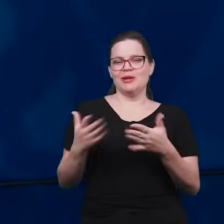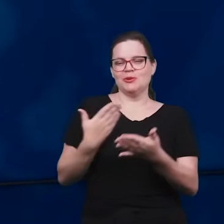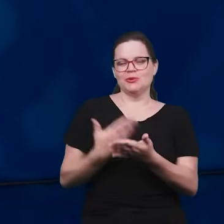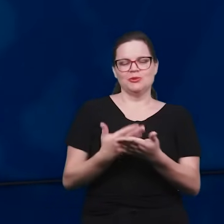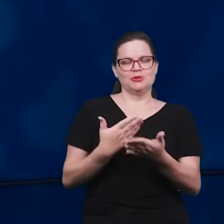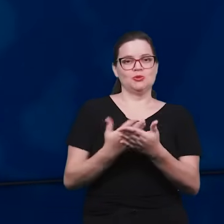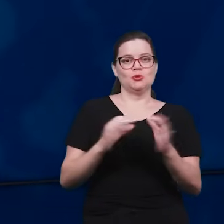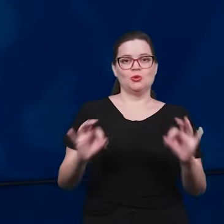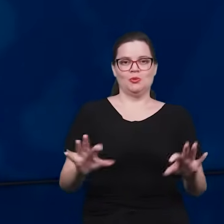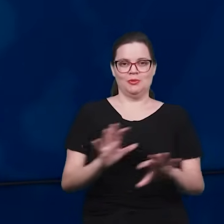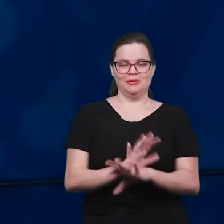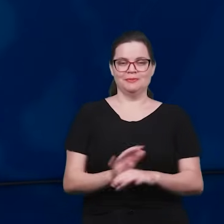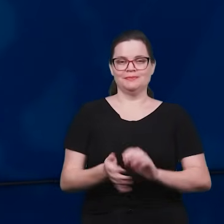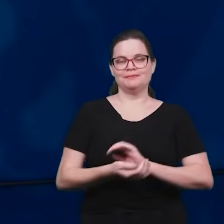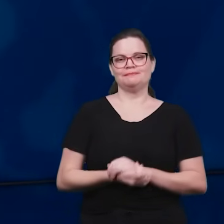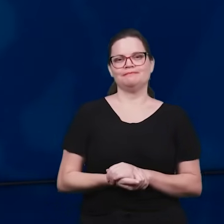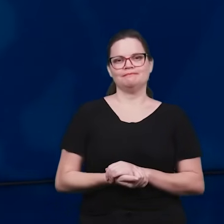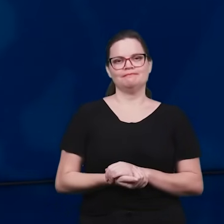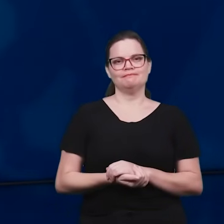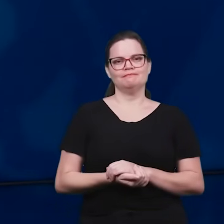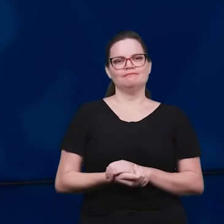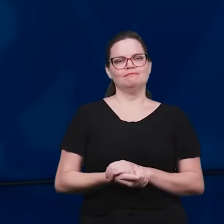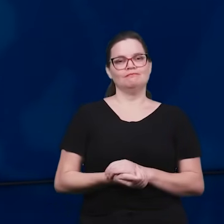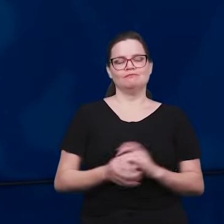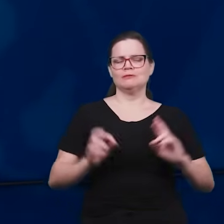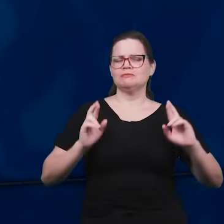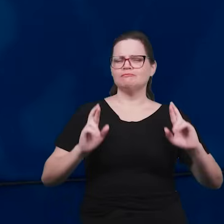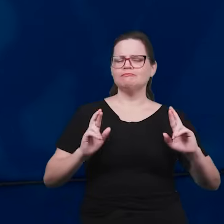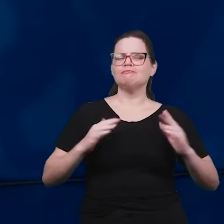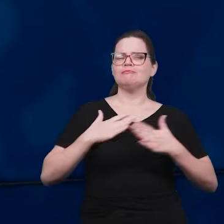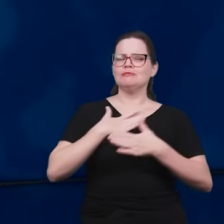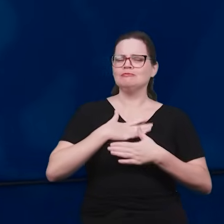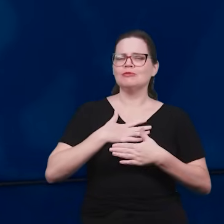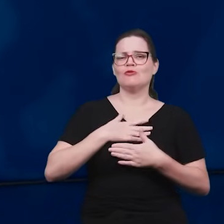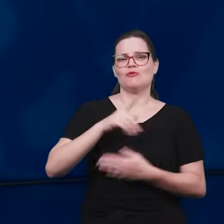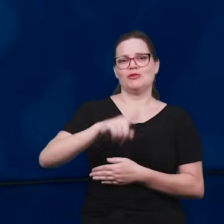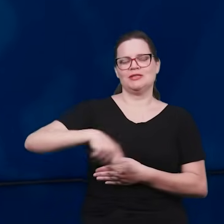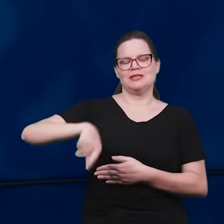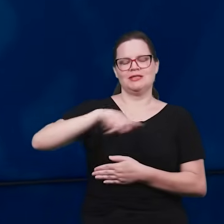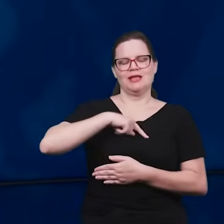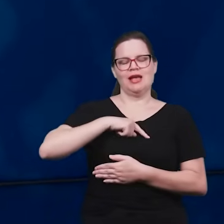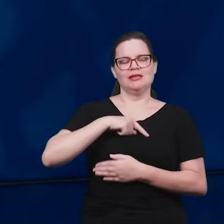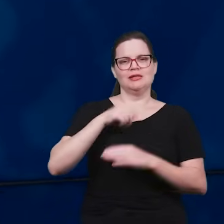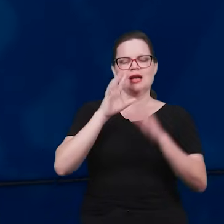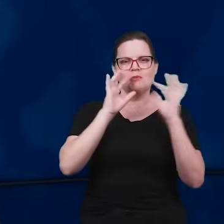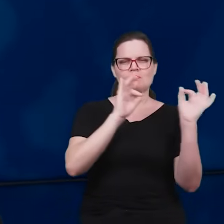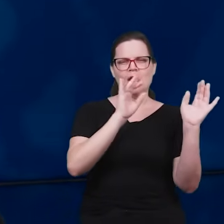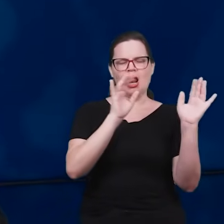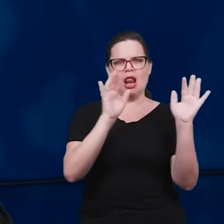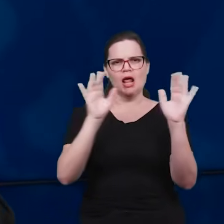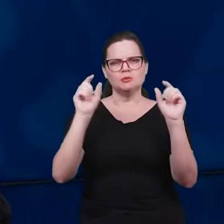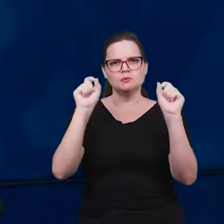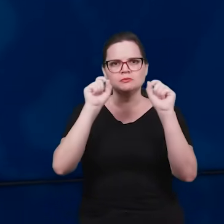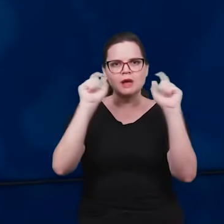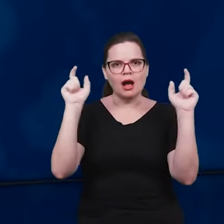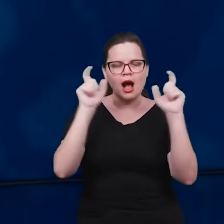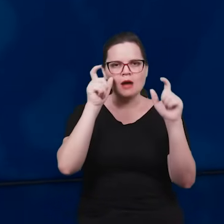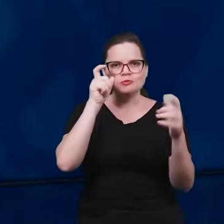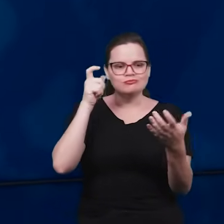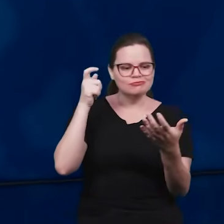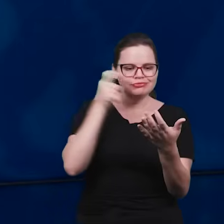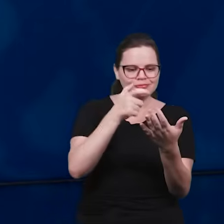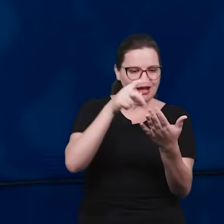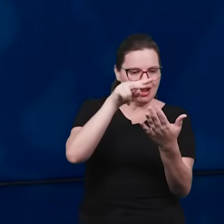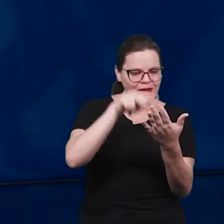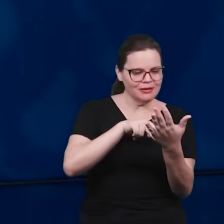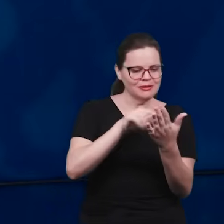o final. Desejamos muito que esse estudo bíblico desperte o seu interesse pela leitura e pela meditação